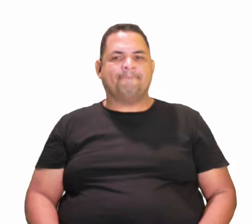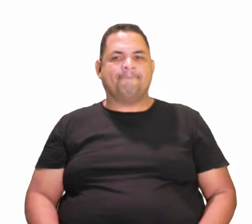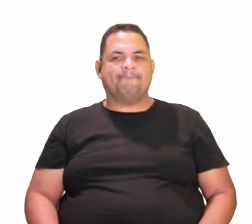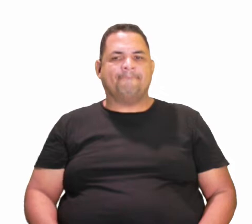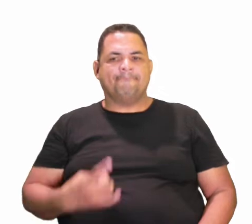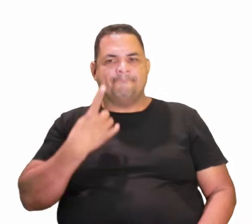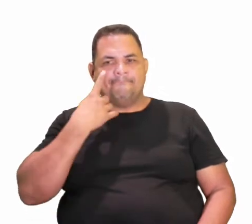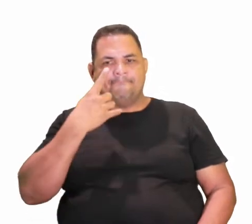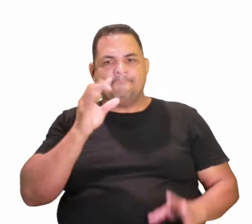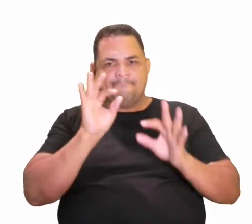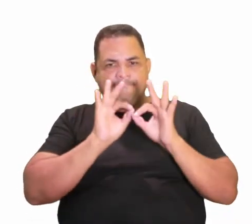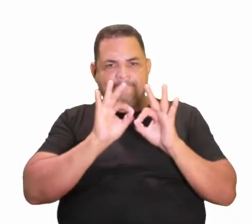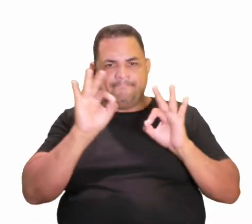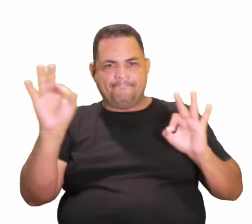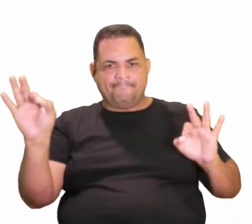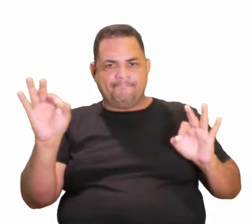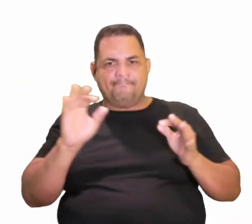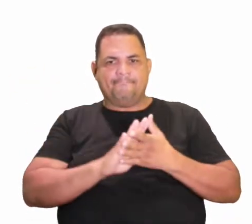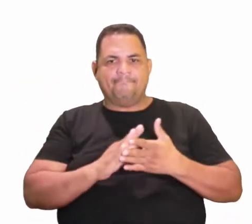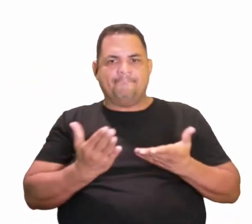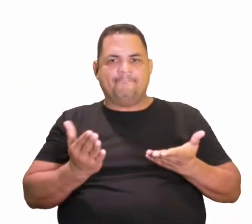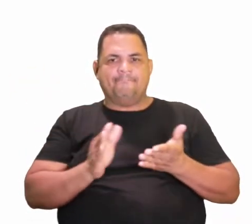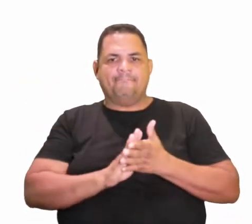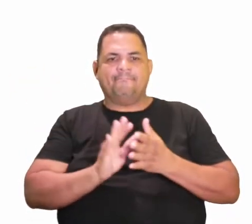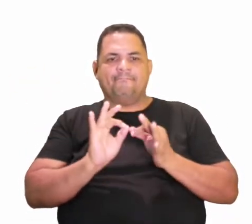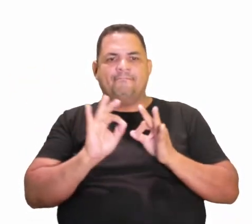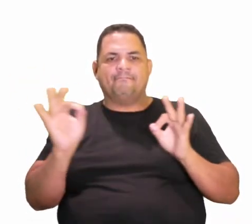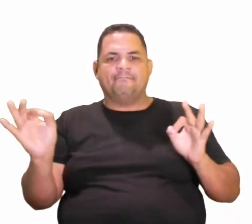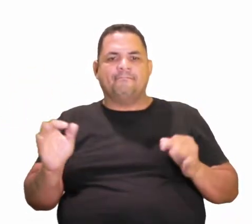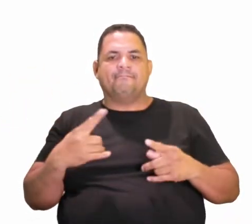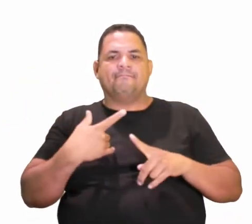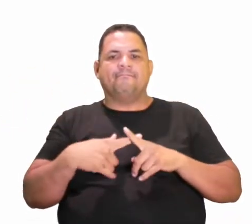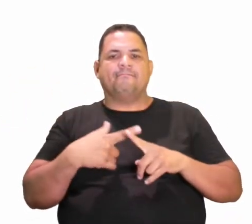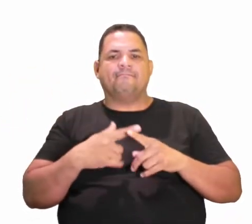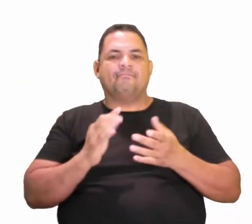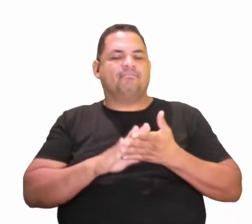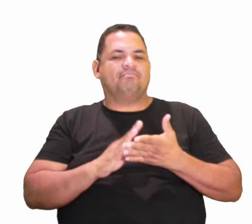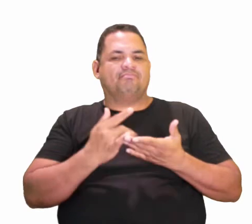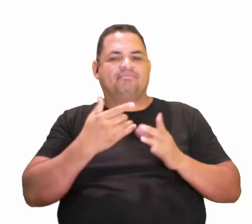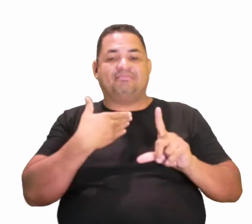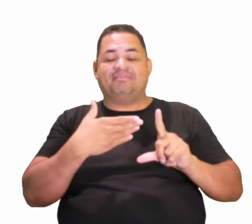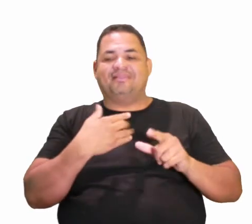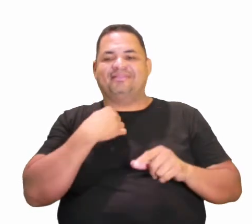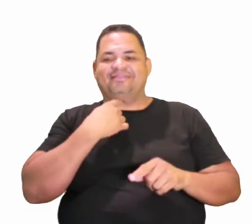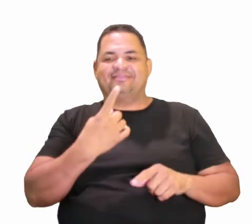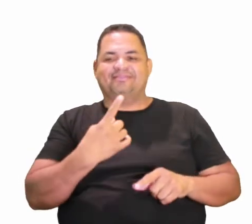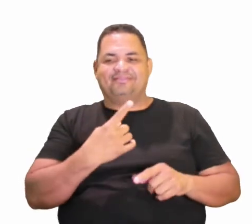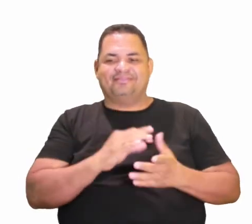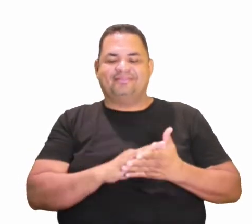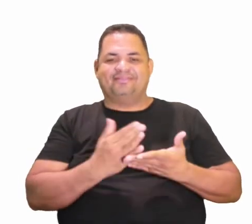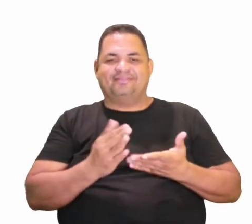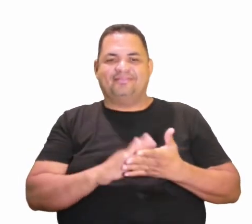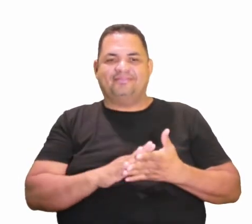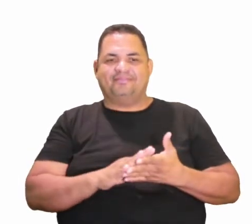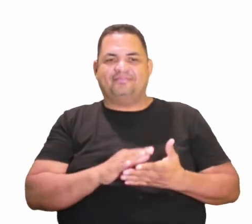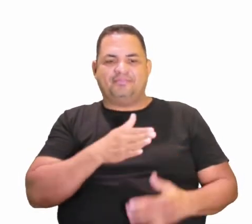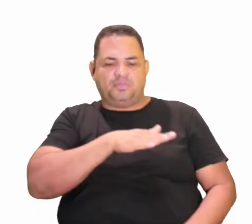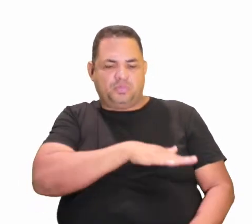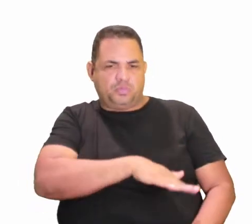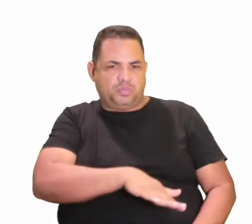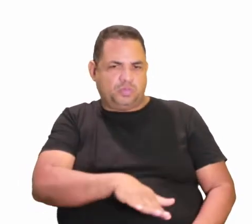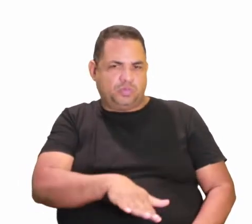Você vê aí a distância. Claro que aqui a gente não pode colocar tão distante assim, porque não cabe no slide. Mas vamos supor, esse garotinho tá